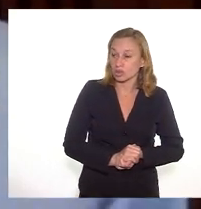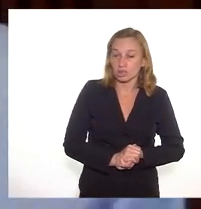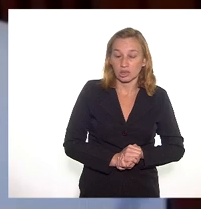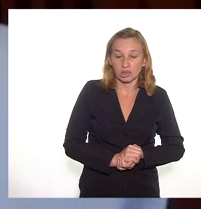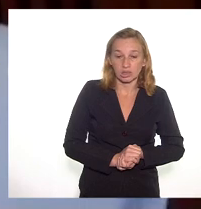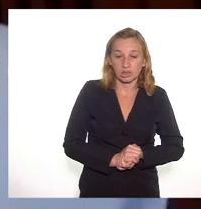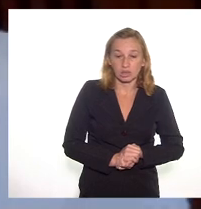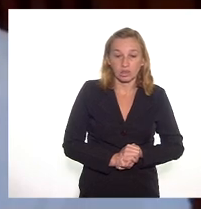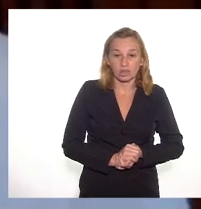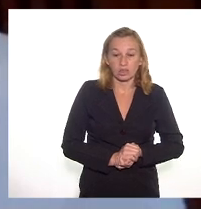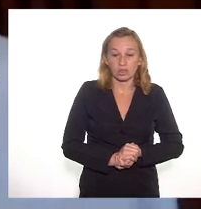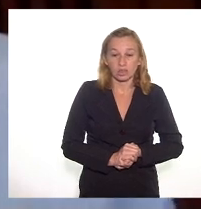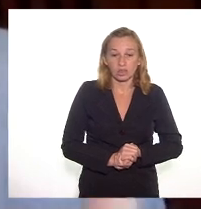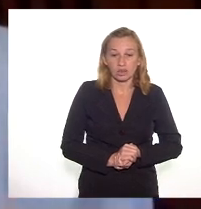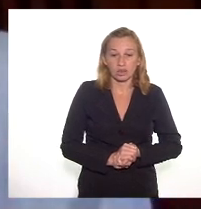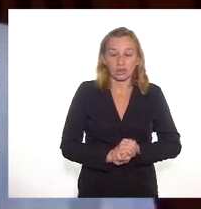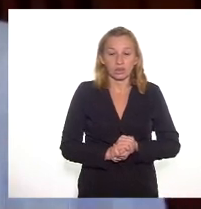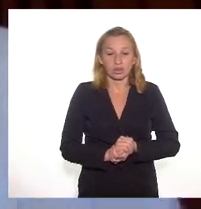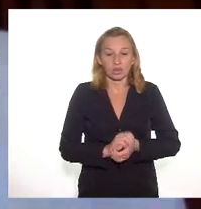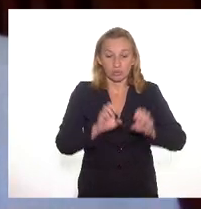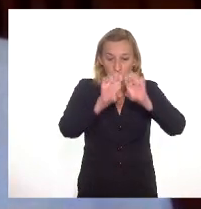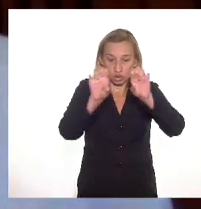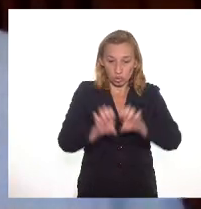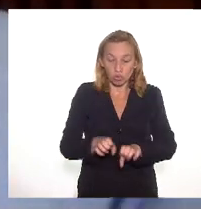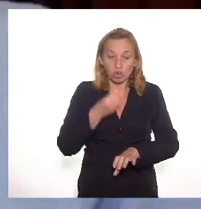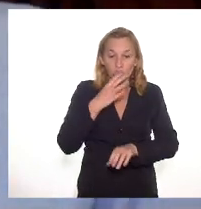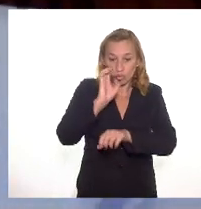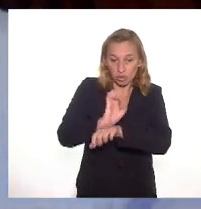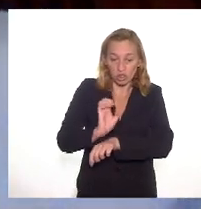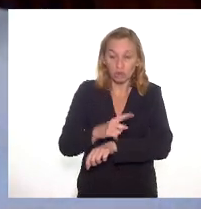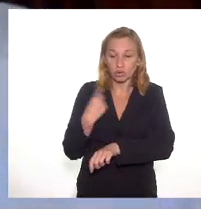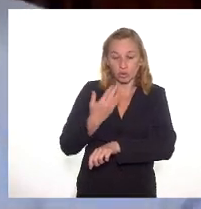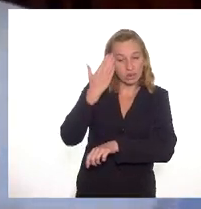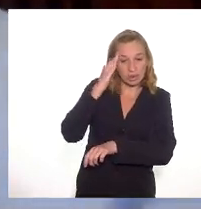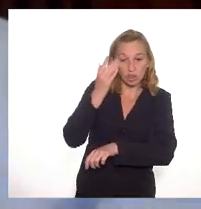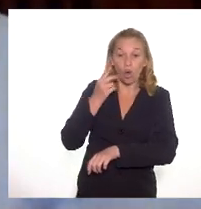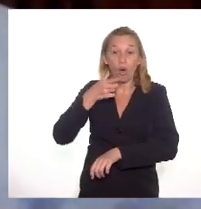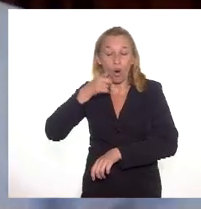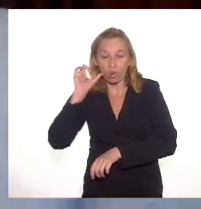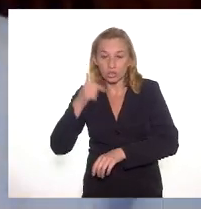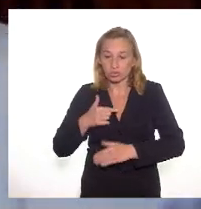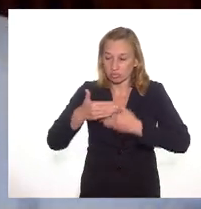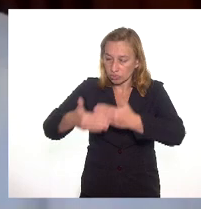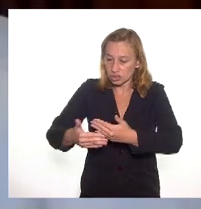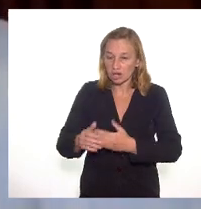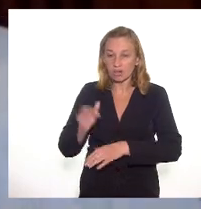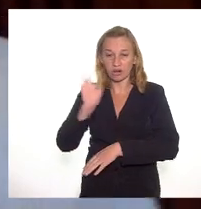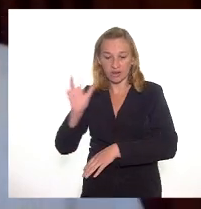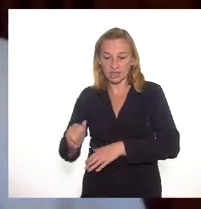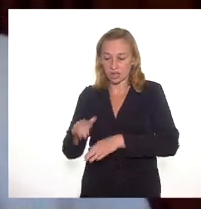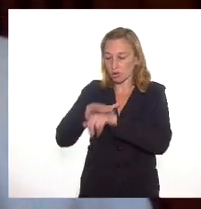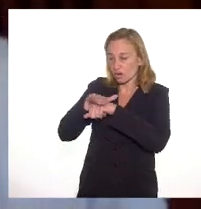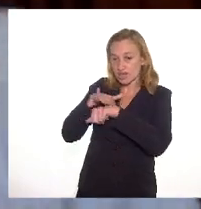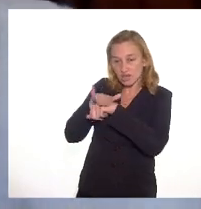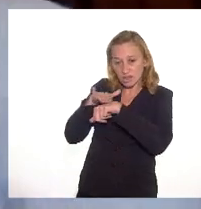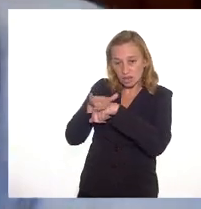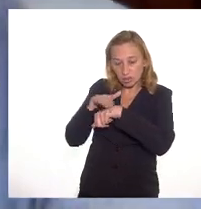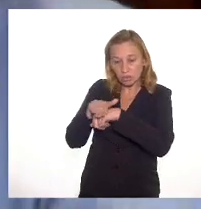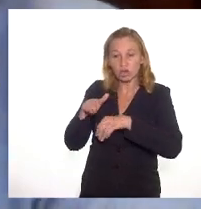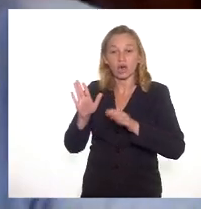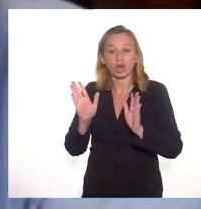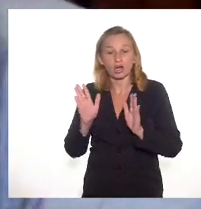efetivar medidas estruturantes para o Estado. Então, do nosso entendimento, ontem eu avancei com a Fazenda, conversamos bastante, e